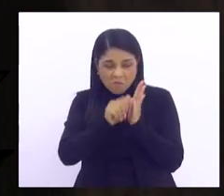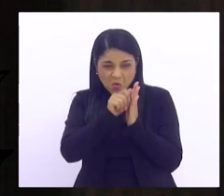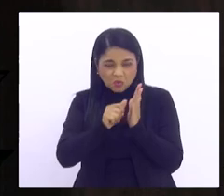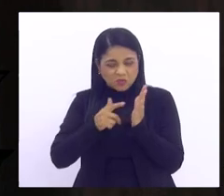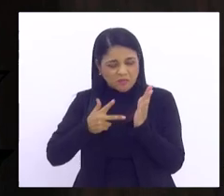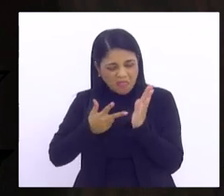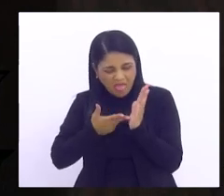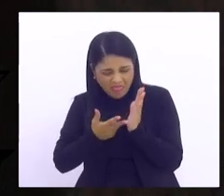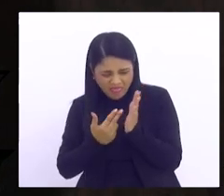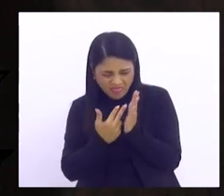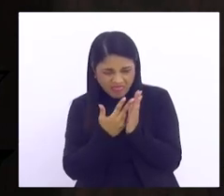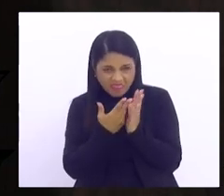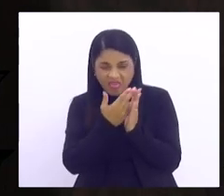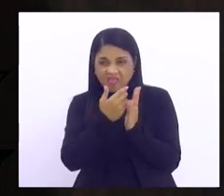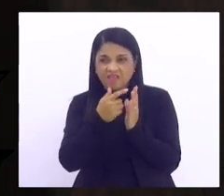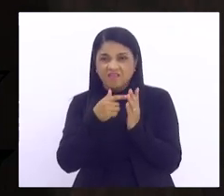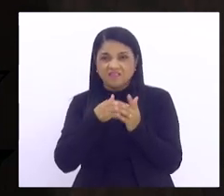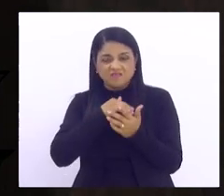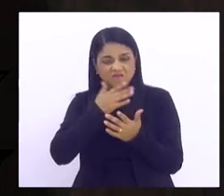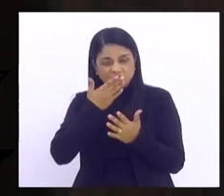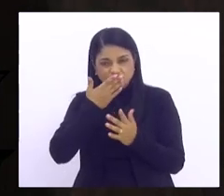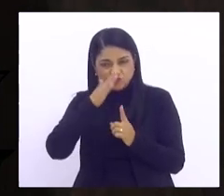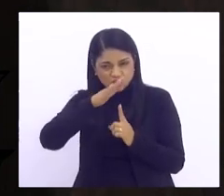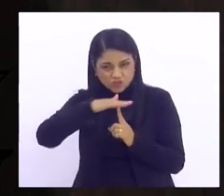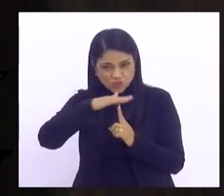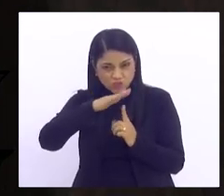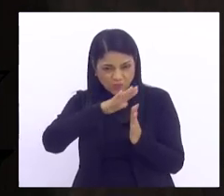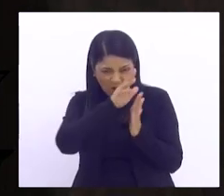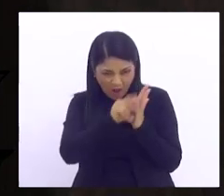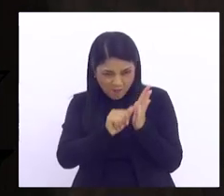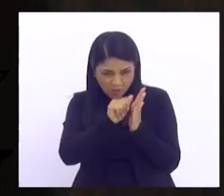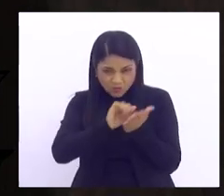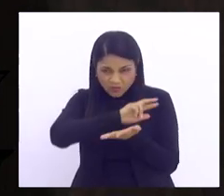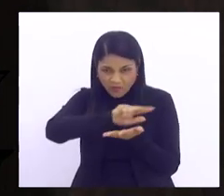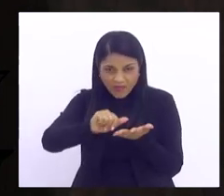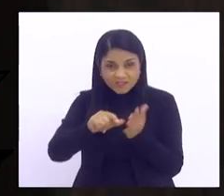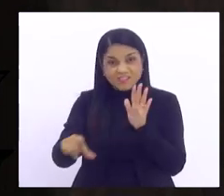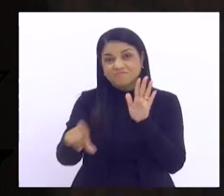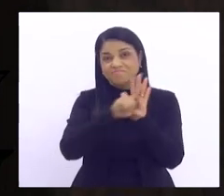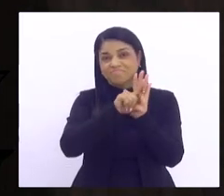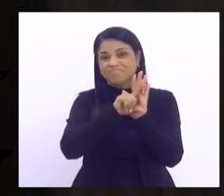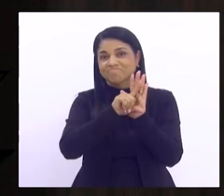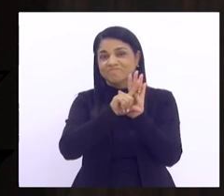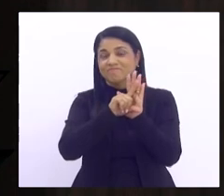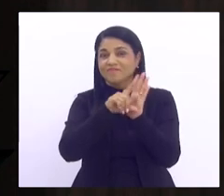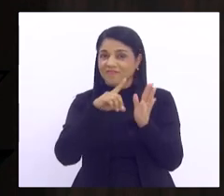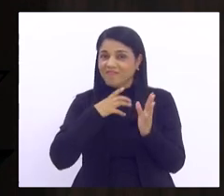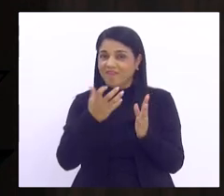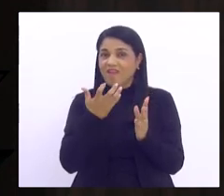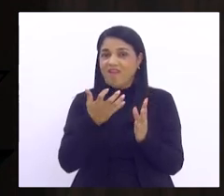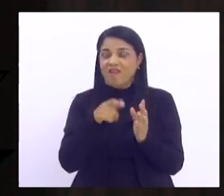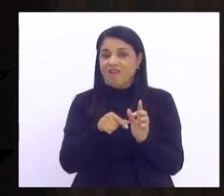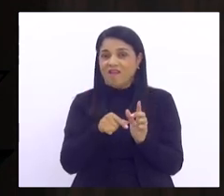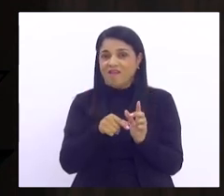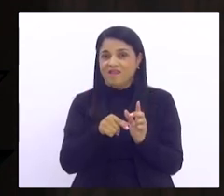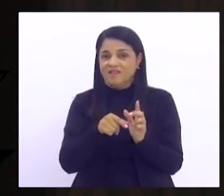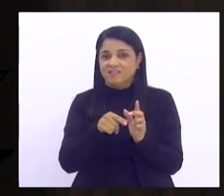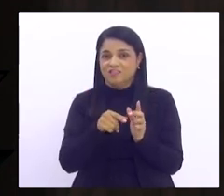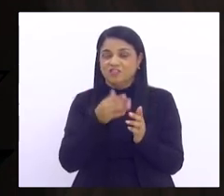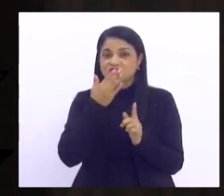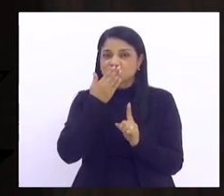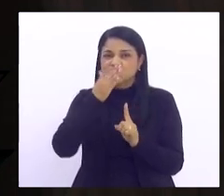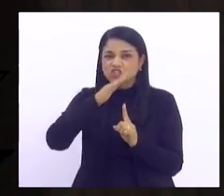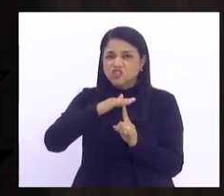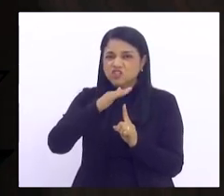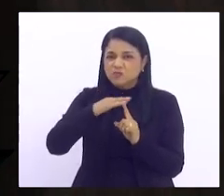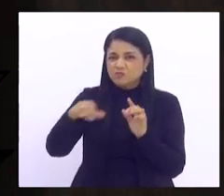exatamente essas modalidades que eles querem legalizar. Esses tipos hediondos,